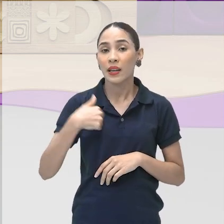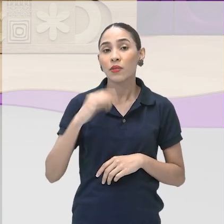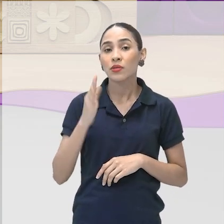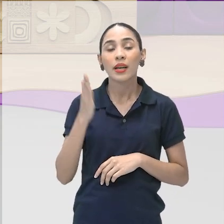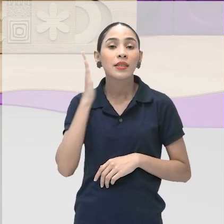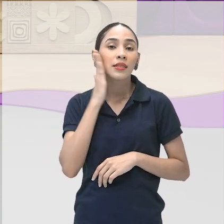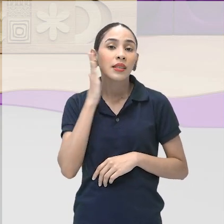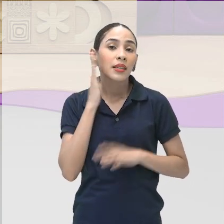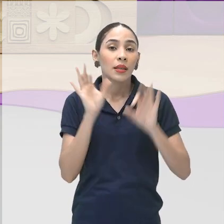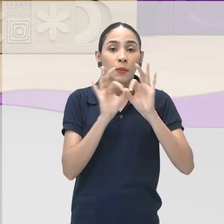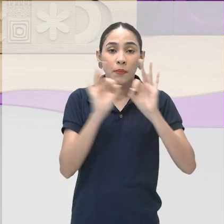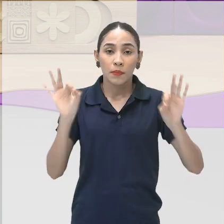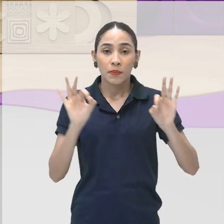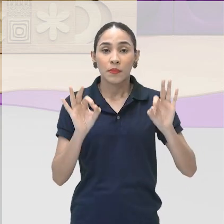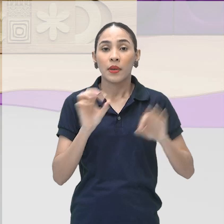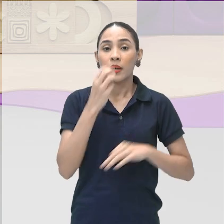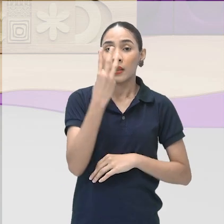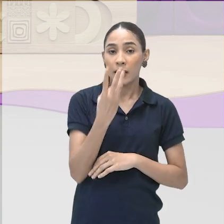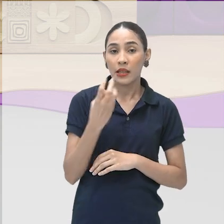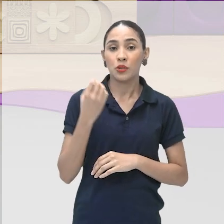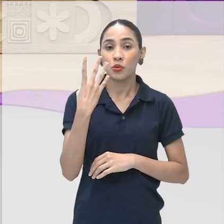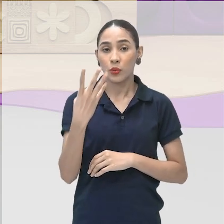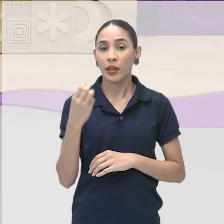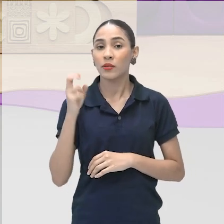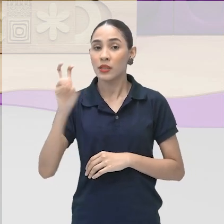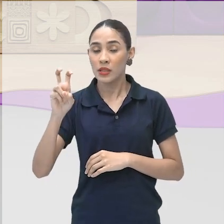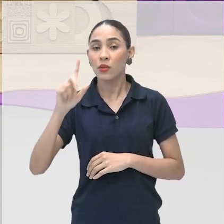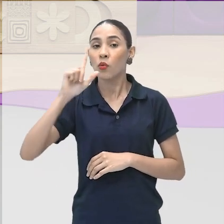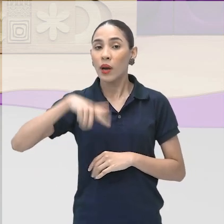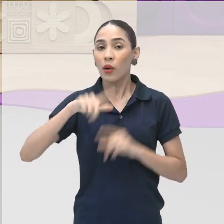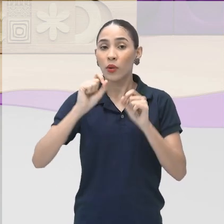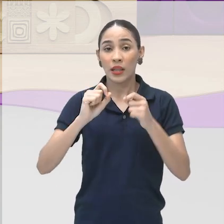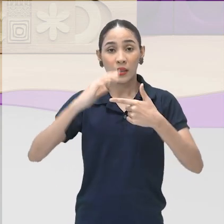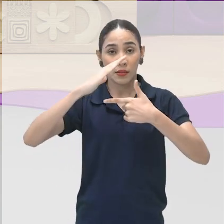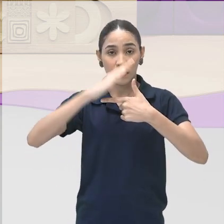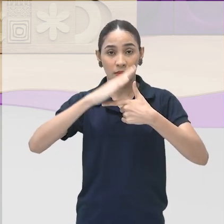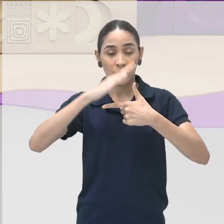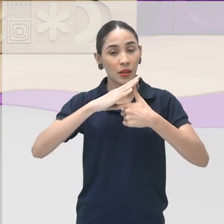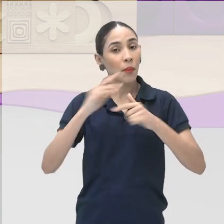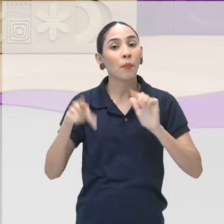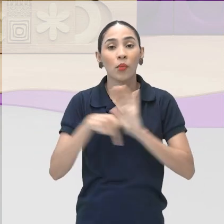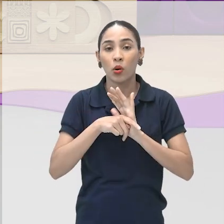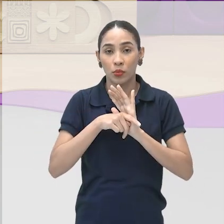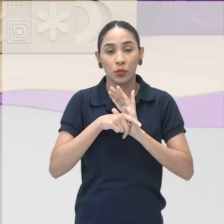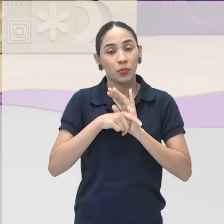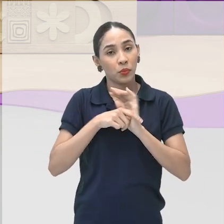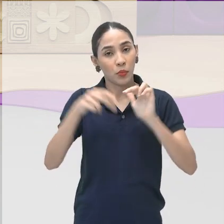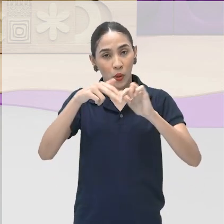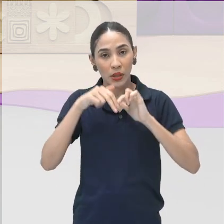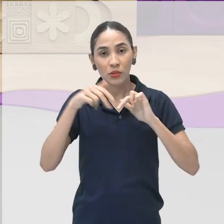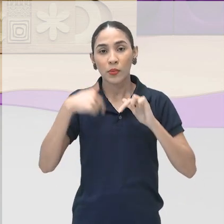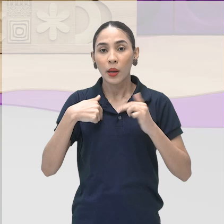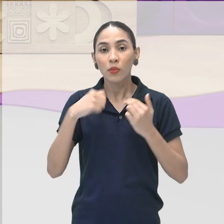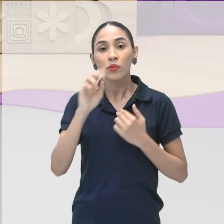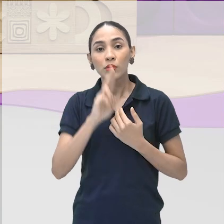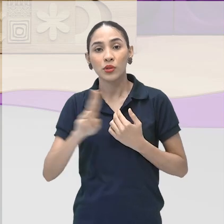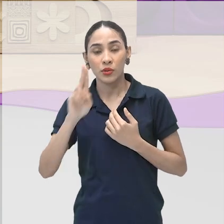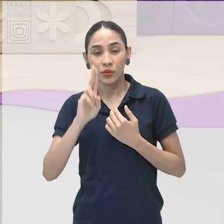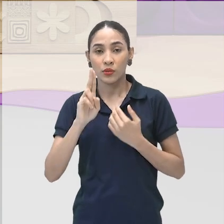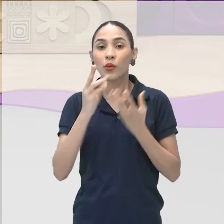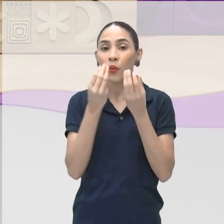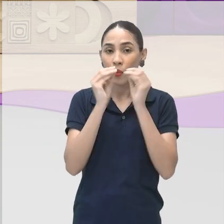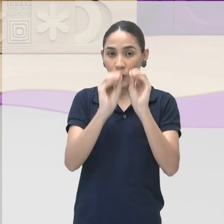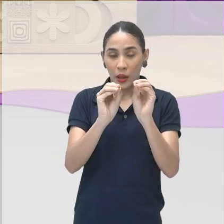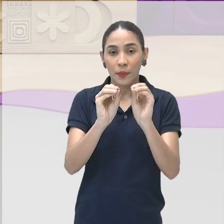que essas medidas, 3, 4 e 5, são medidas de um triângulo retângulo. Por isso que eu já coloquei aqui essas